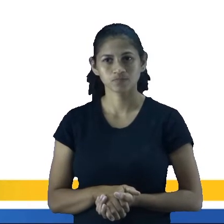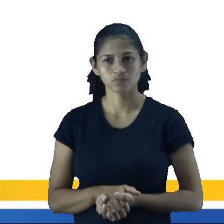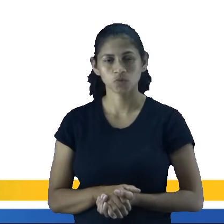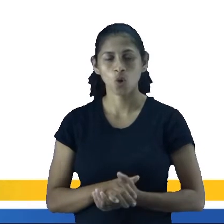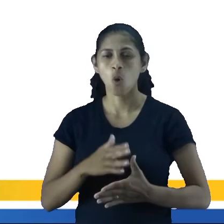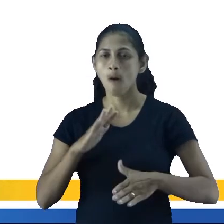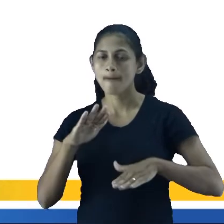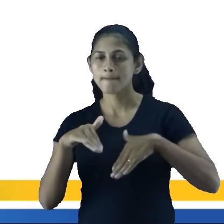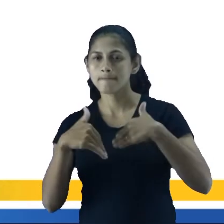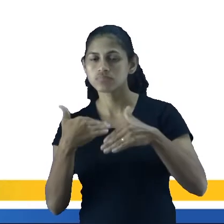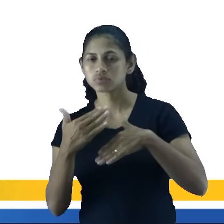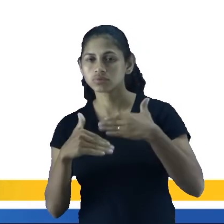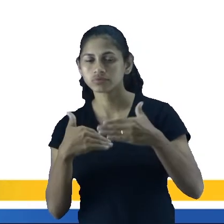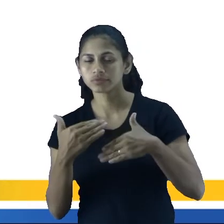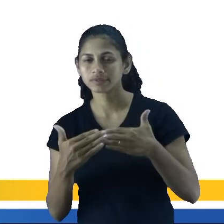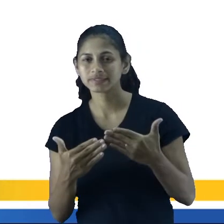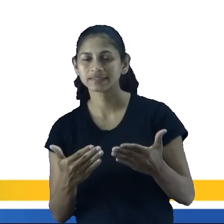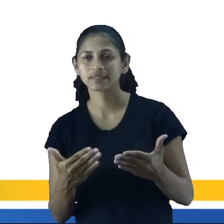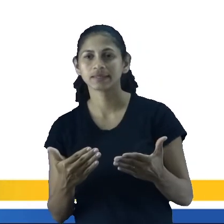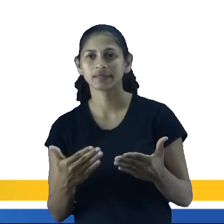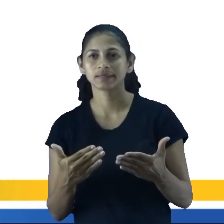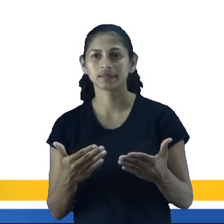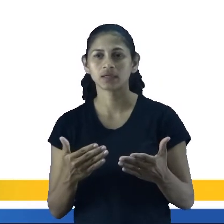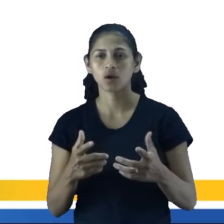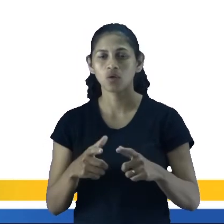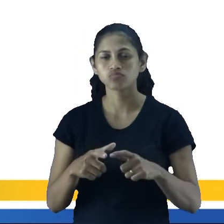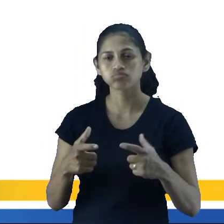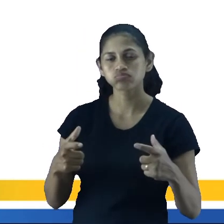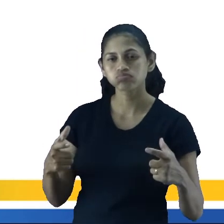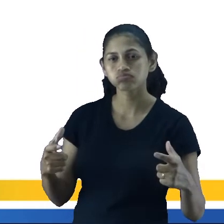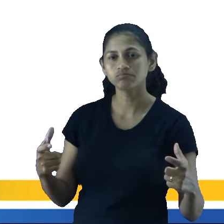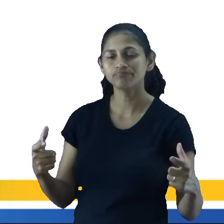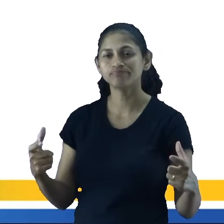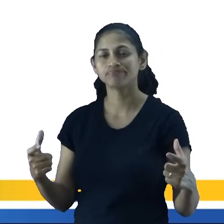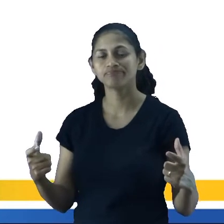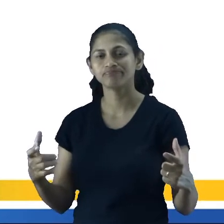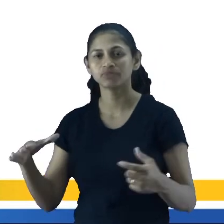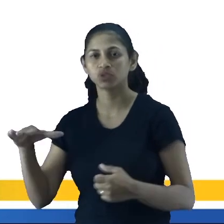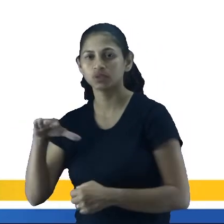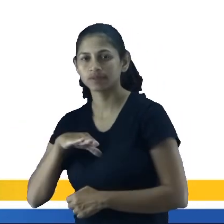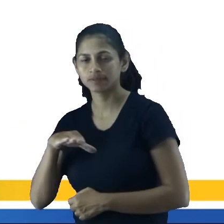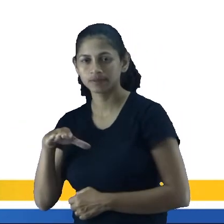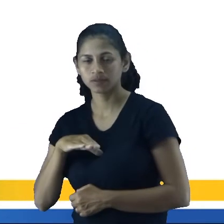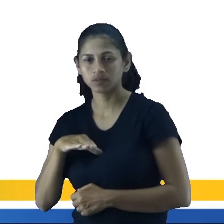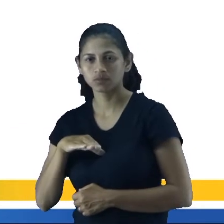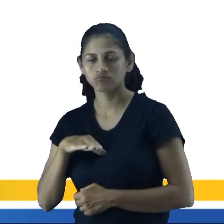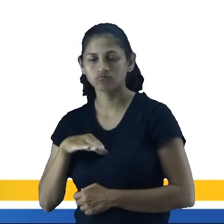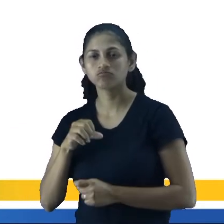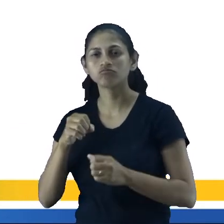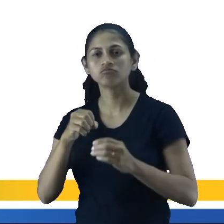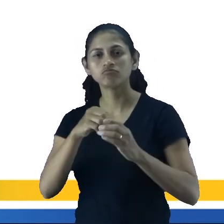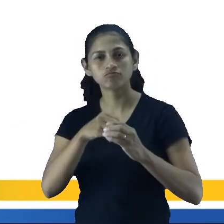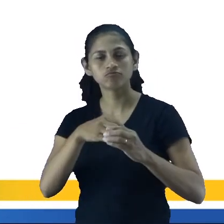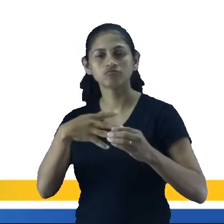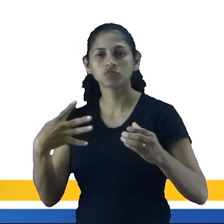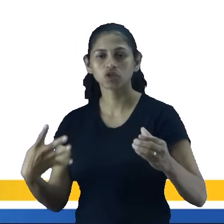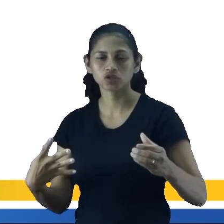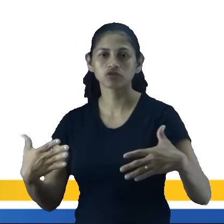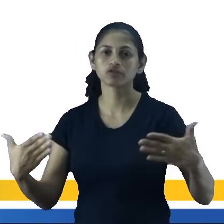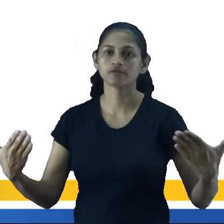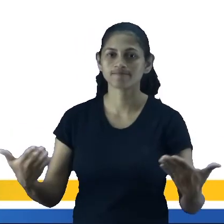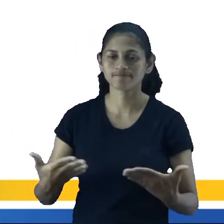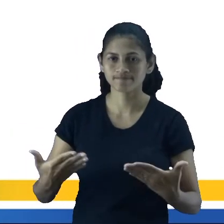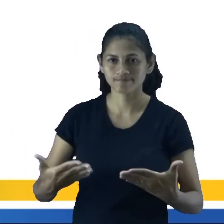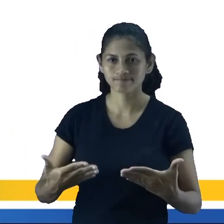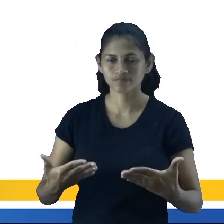Apesar de o processo de formação das grandes cidades ser uma característica da